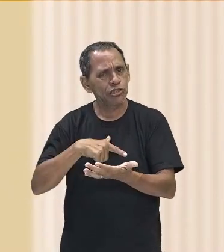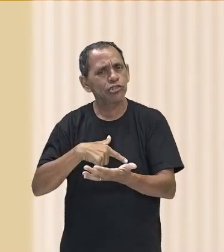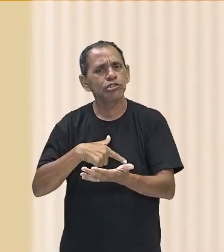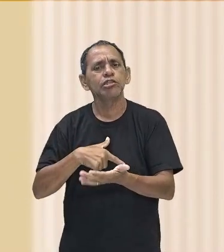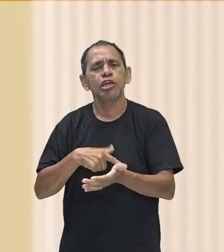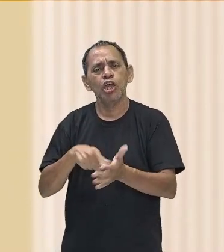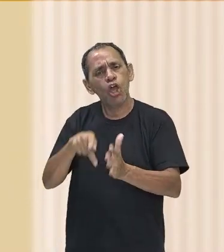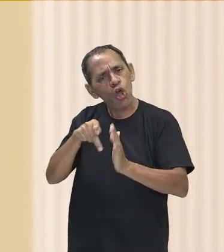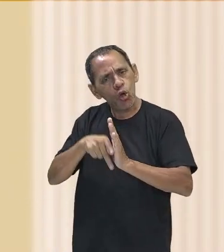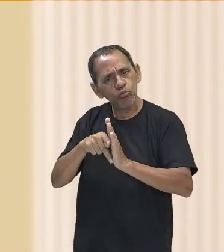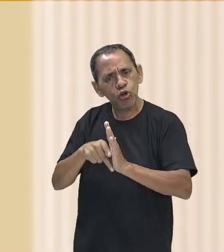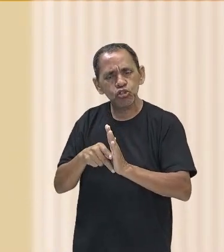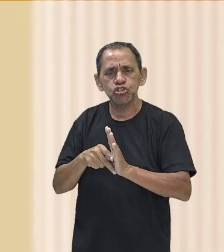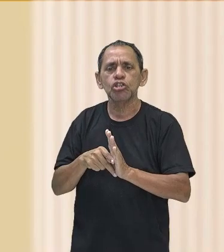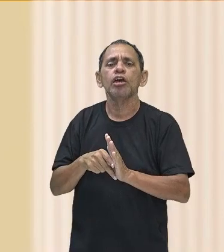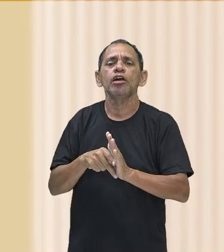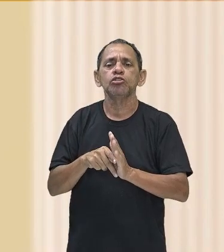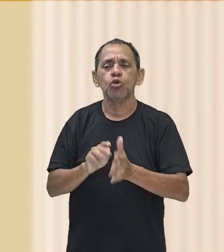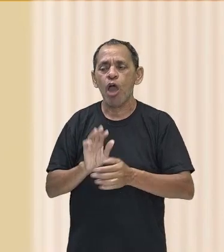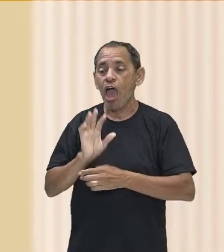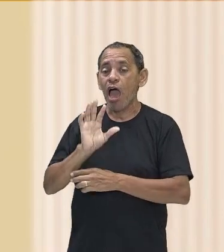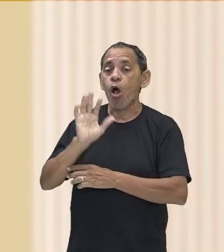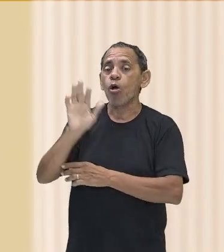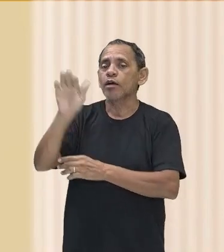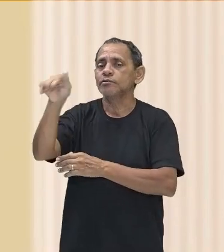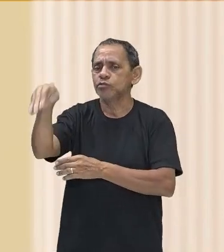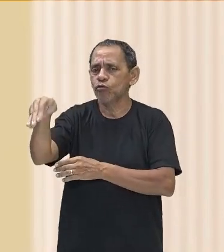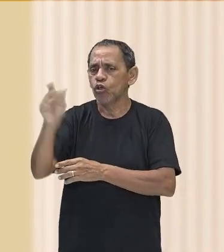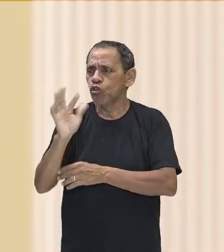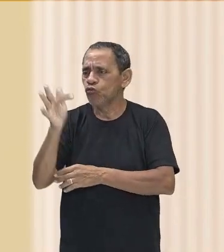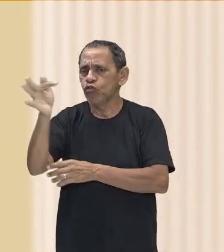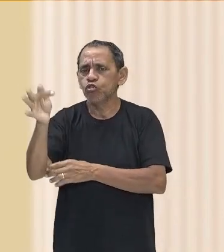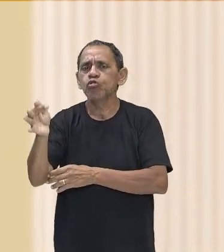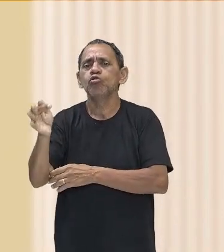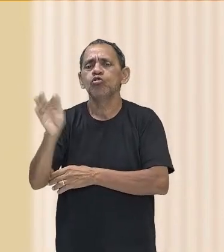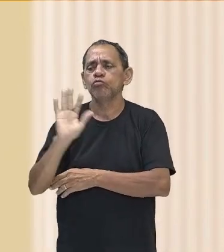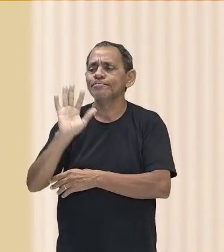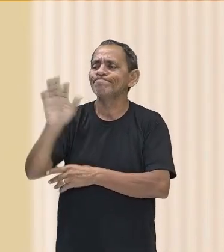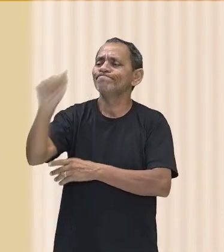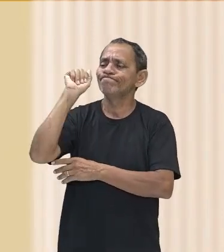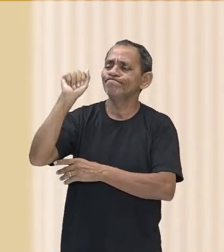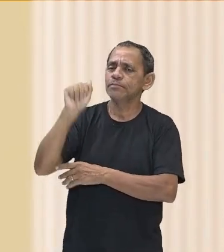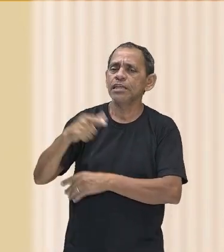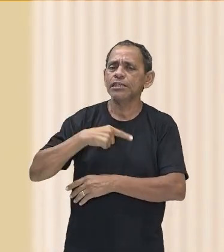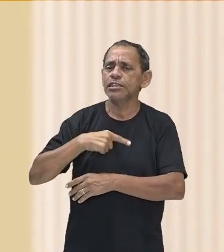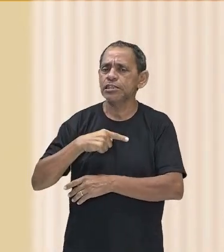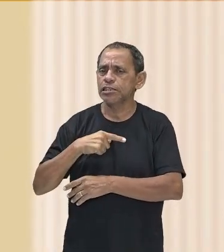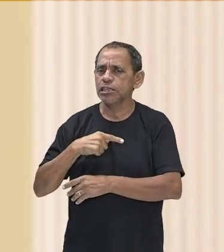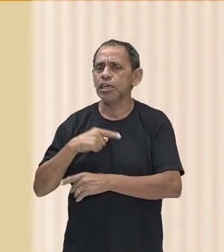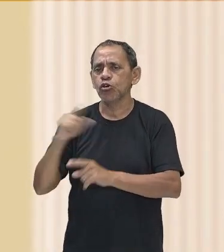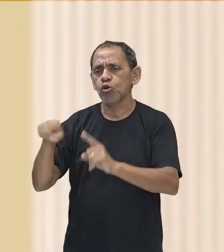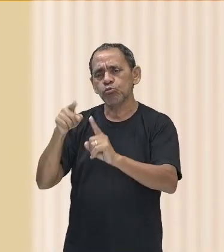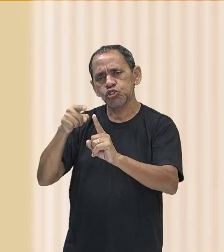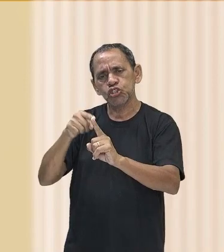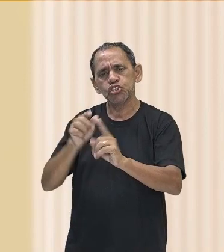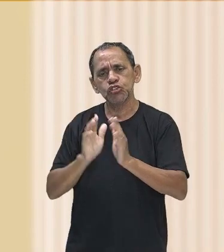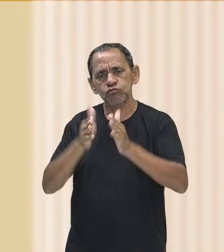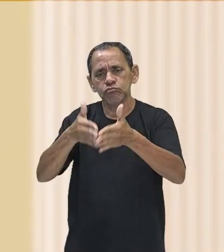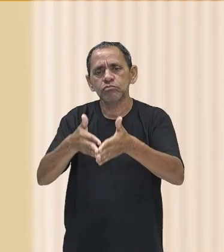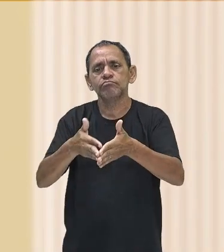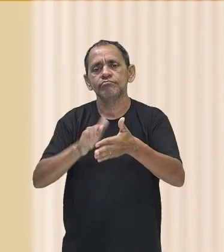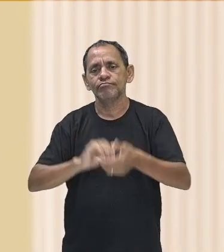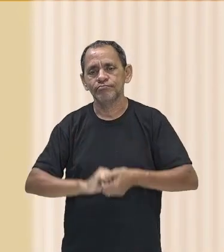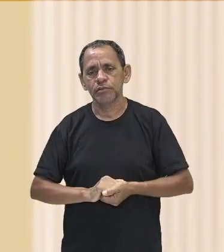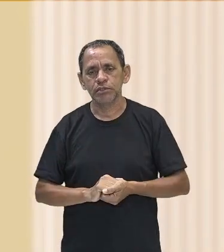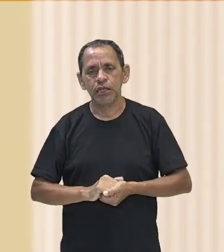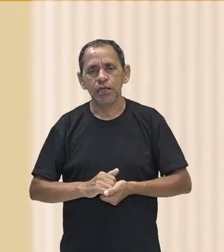aí a gente acaba substituindo pela palavrinha meta para ajudar a gente a compreender melhor, né, essa ideia, tá?